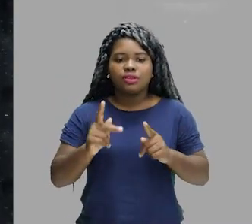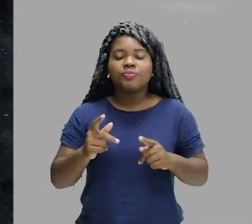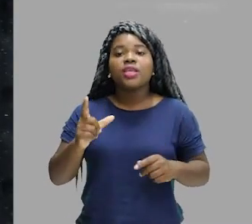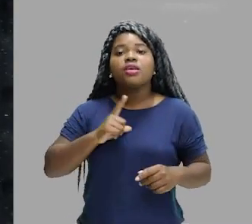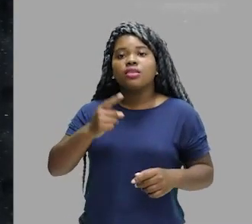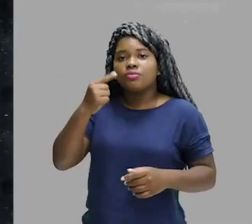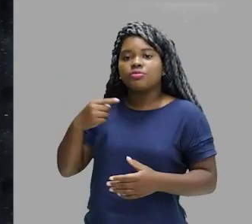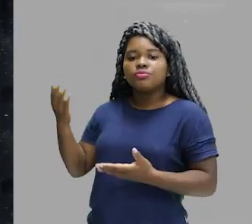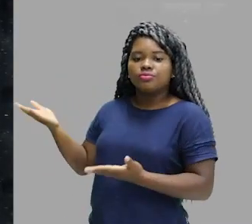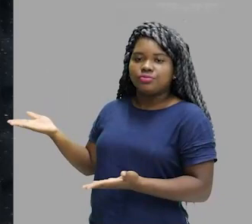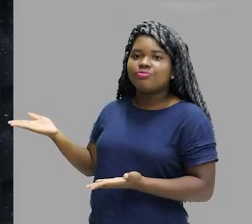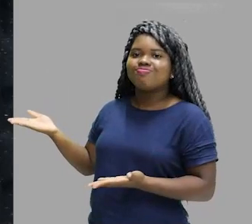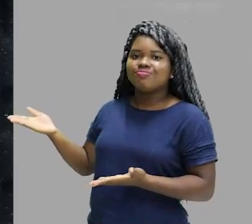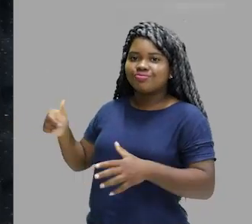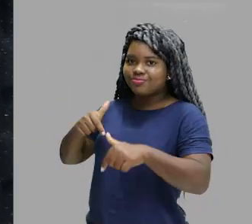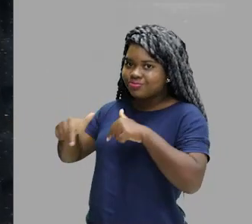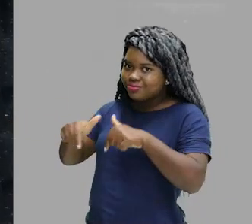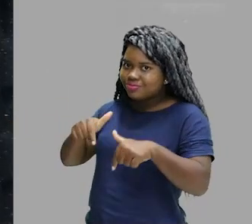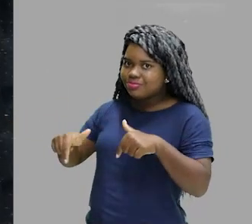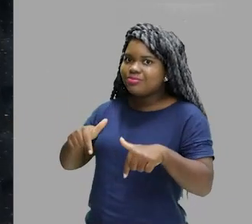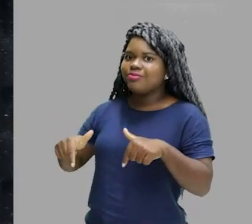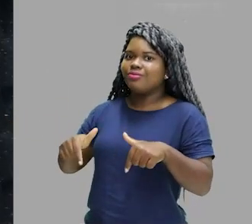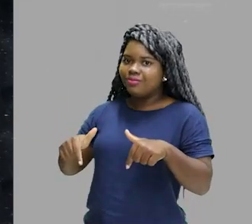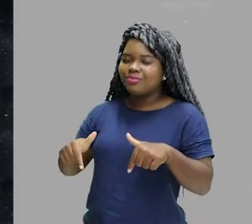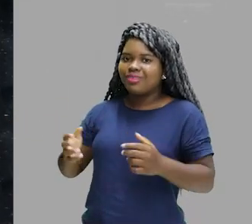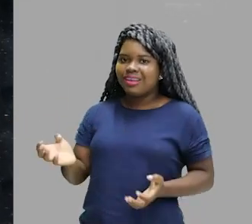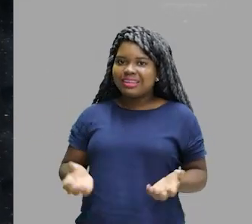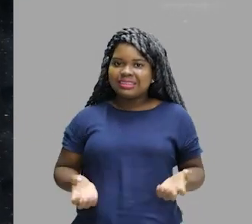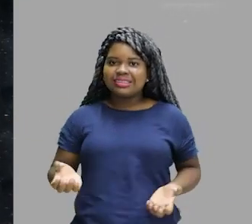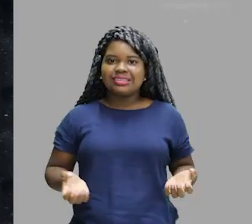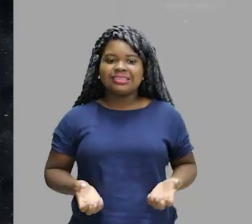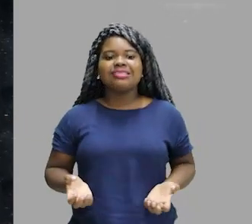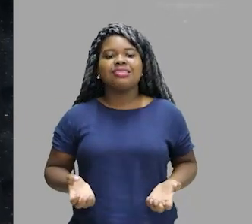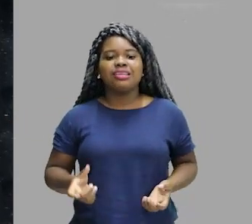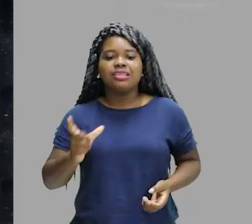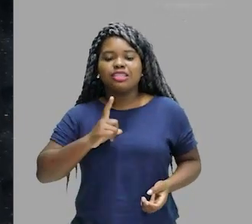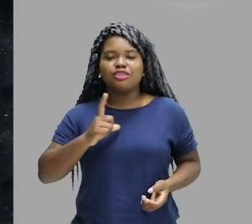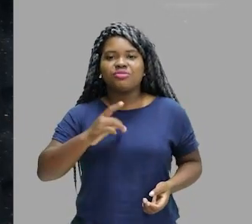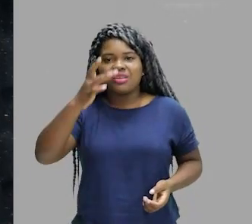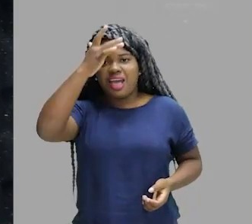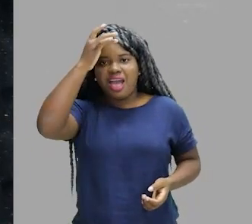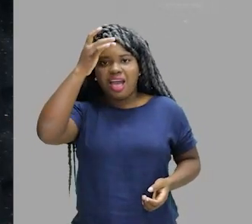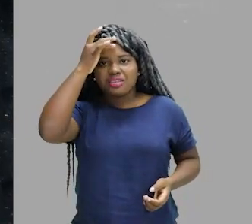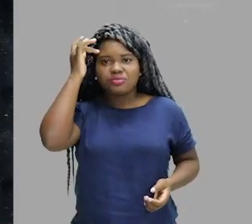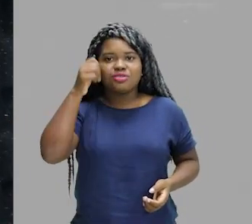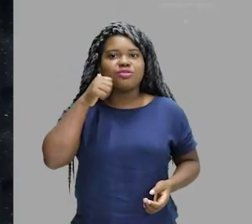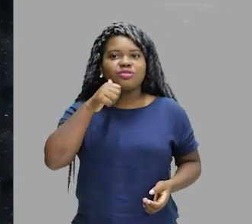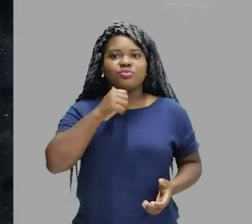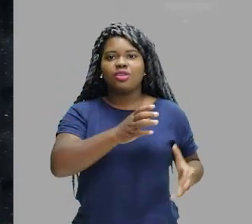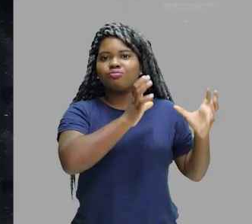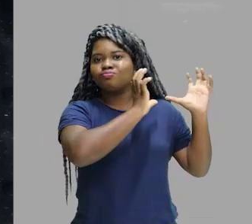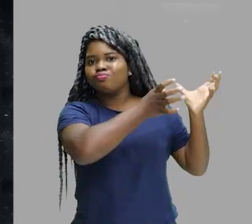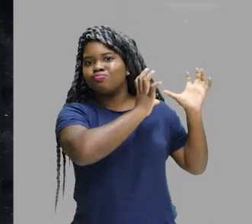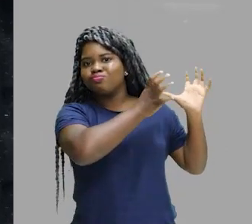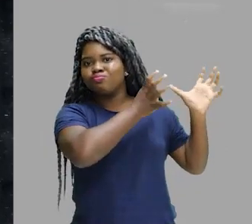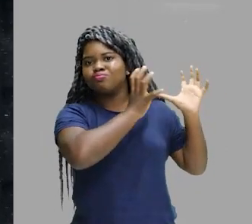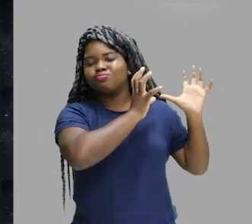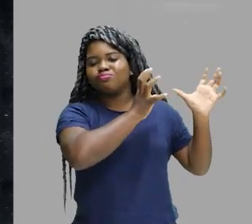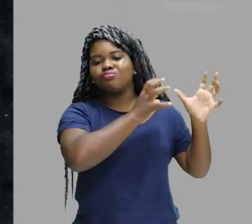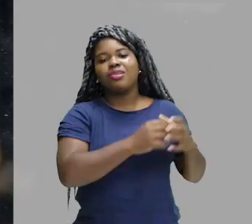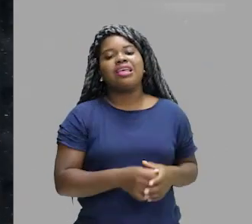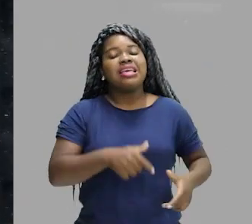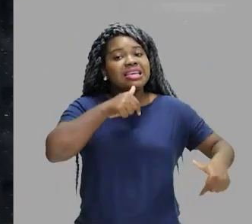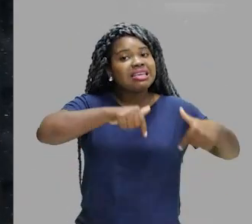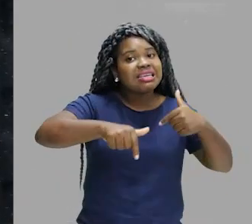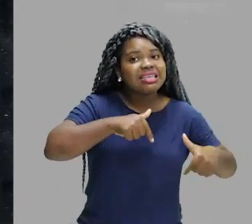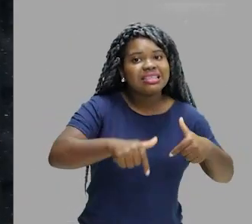tenho certeza que a gente colocaria, ao invés das respigadeiras, as quebradeiras de coco. Trabalham muito, ganham pouco, e você não sabe nem